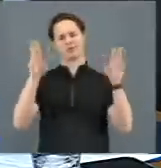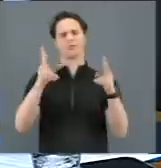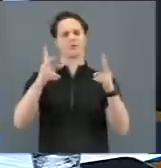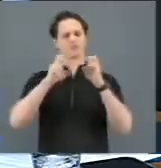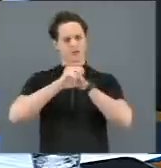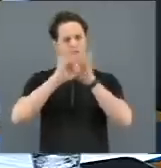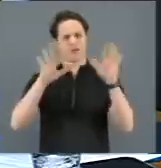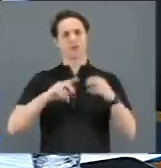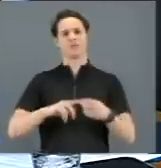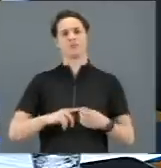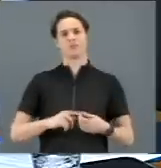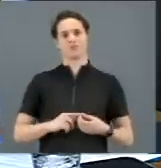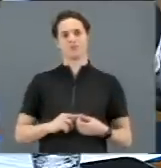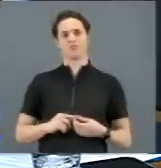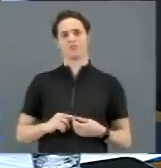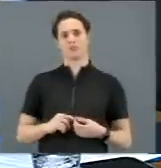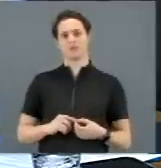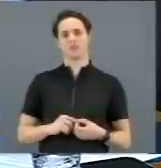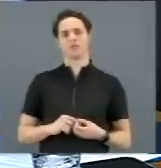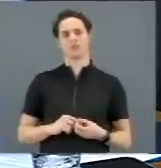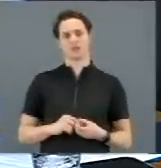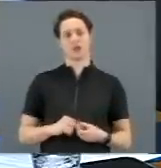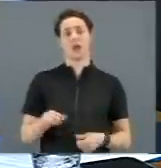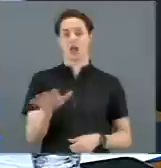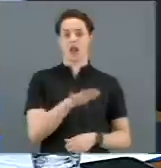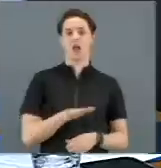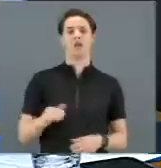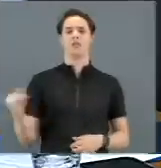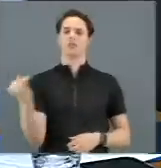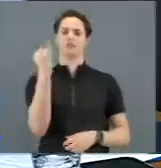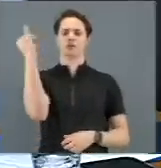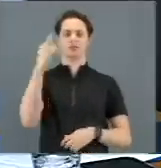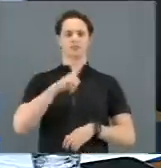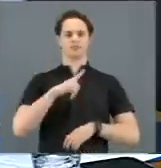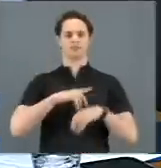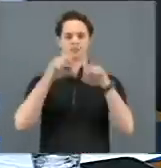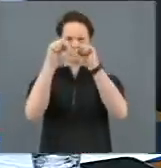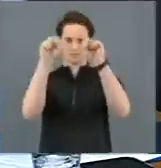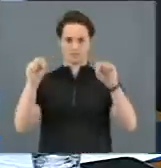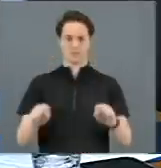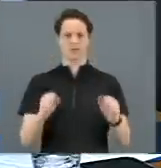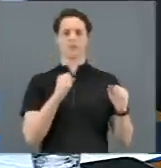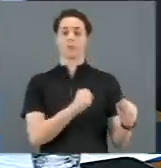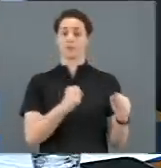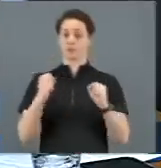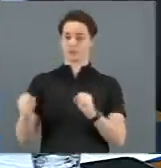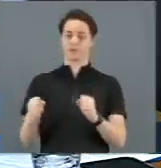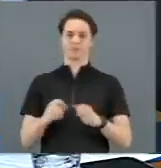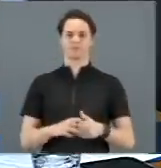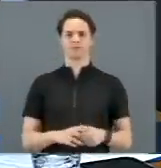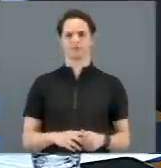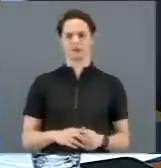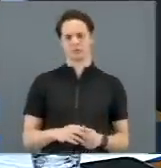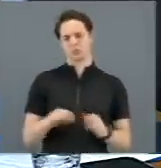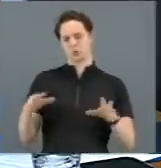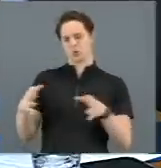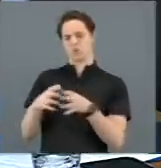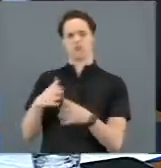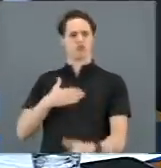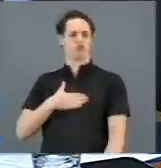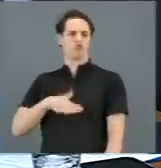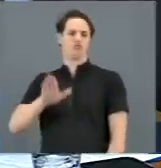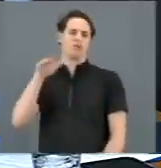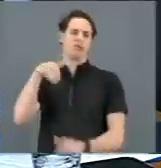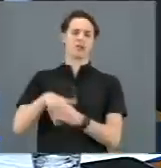evidente, uma parte importante do sistema de poder não gostou da eleição do